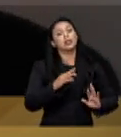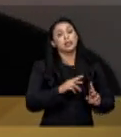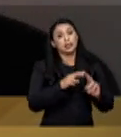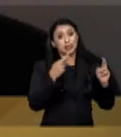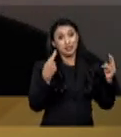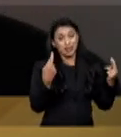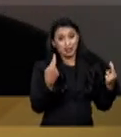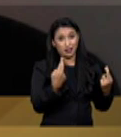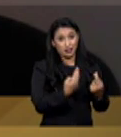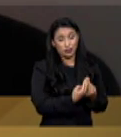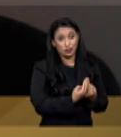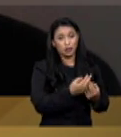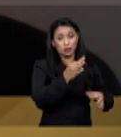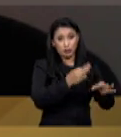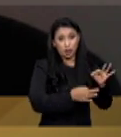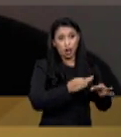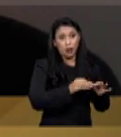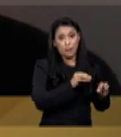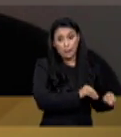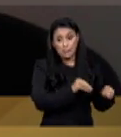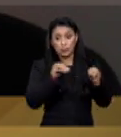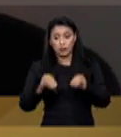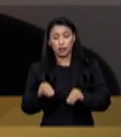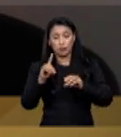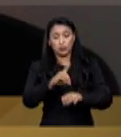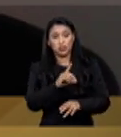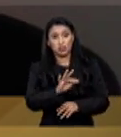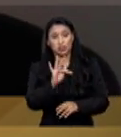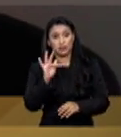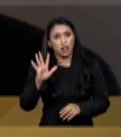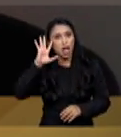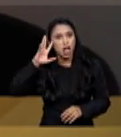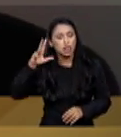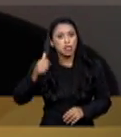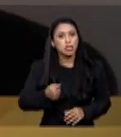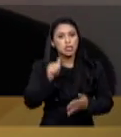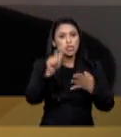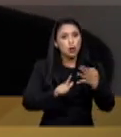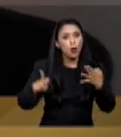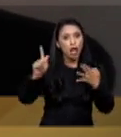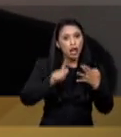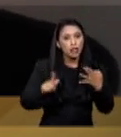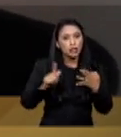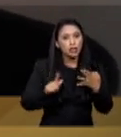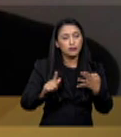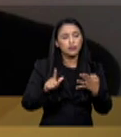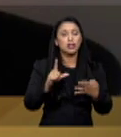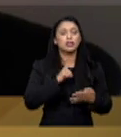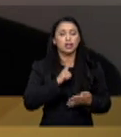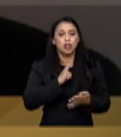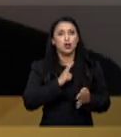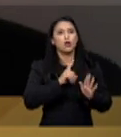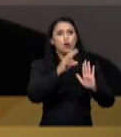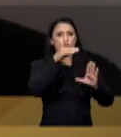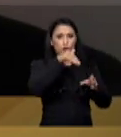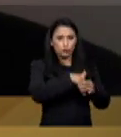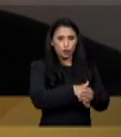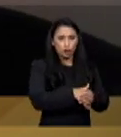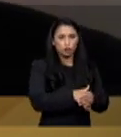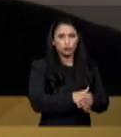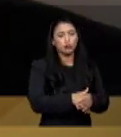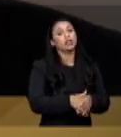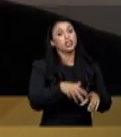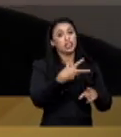sessão judiciária do Distrito Federal e, na decisão agravada, reproduz o voto